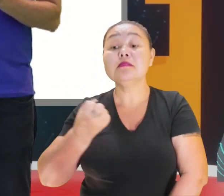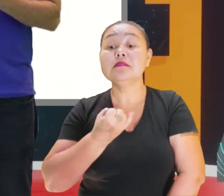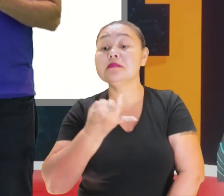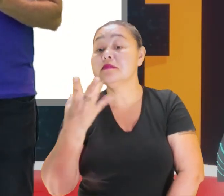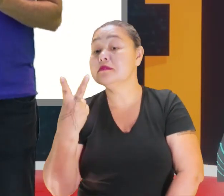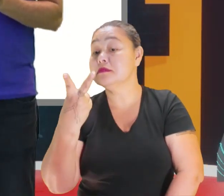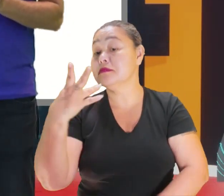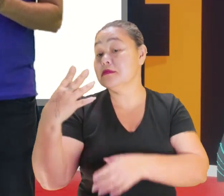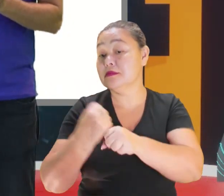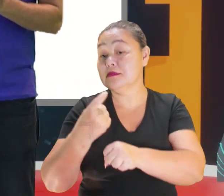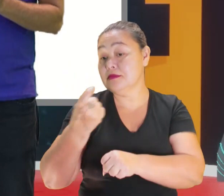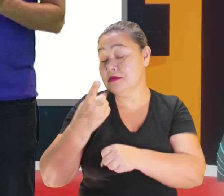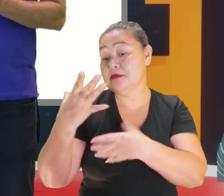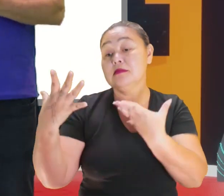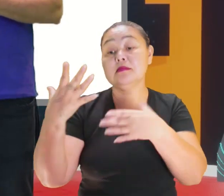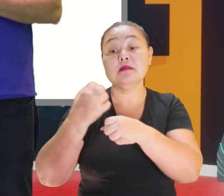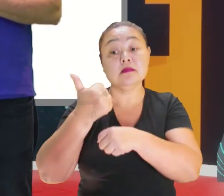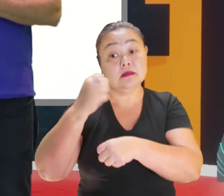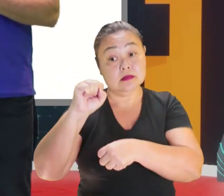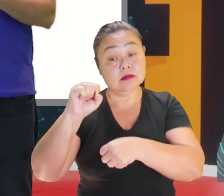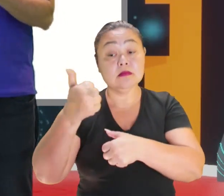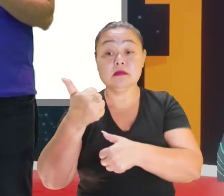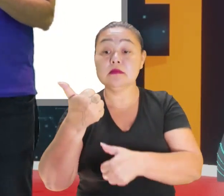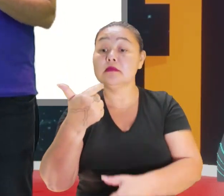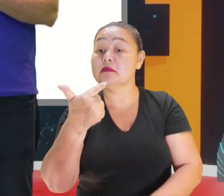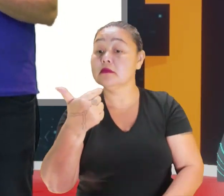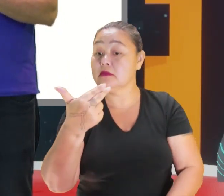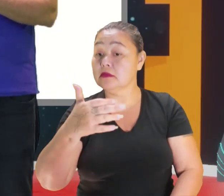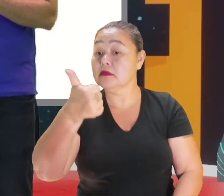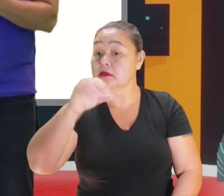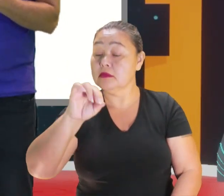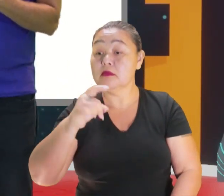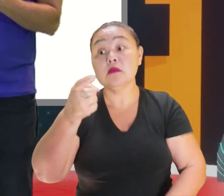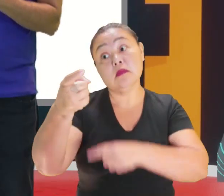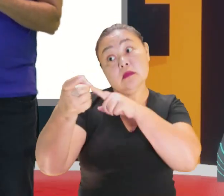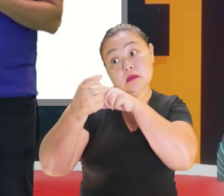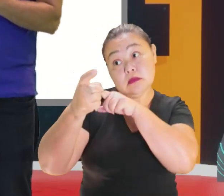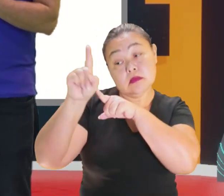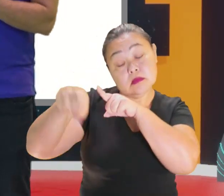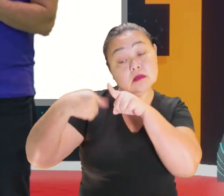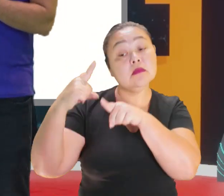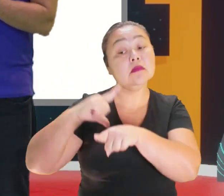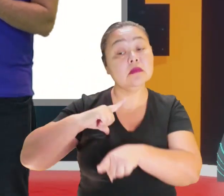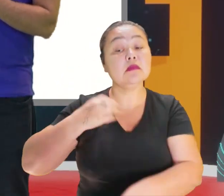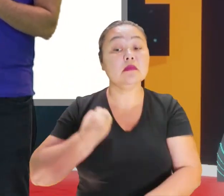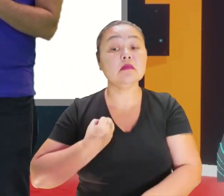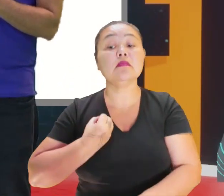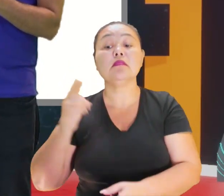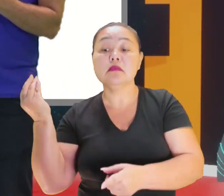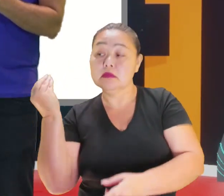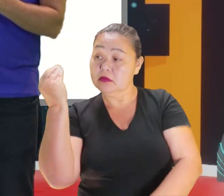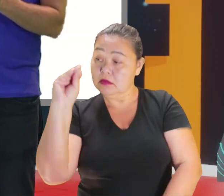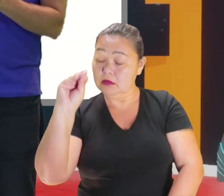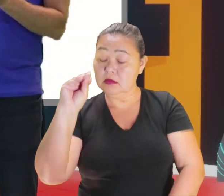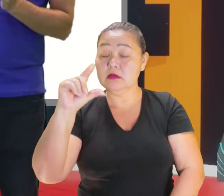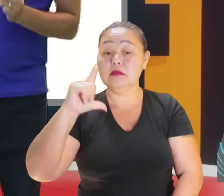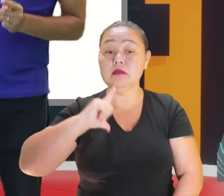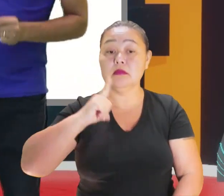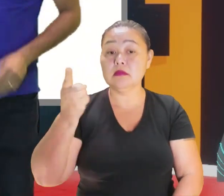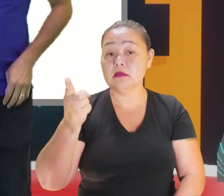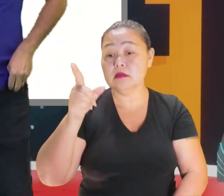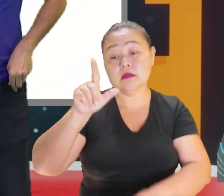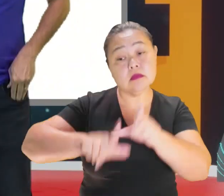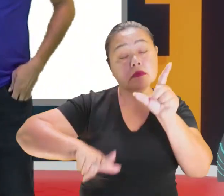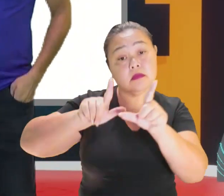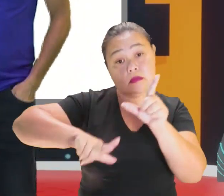é 2x mais 8 igual a 10? Opa, então esse x tem um número que representa esse x.